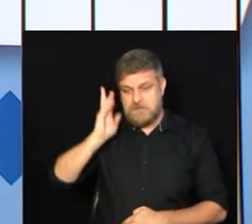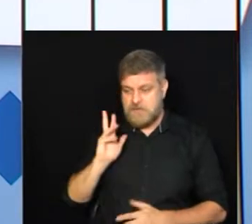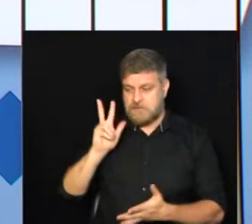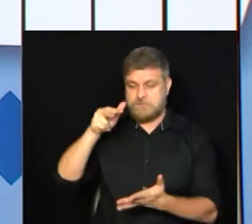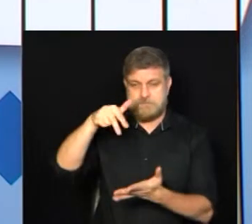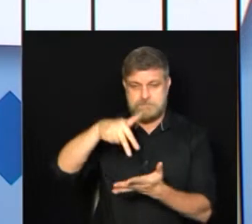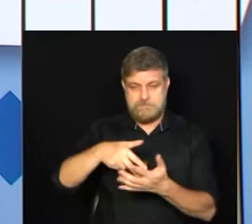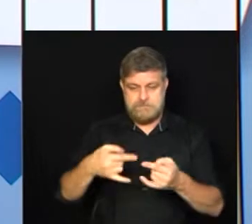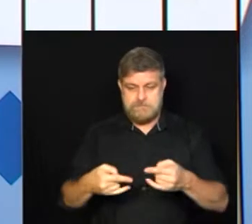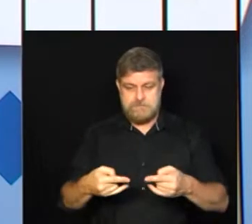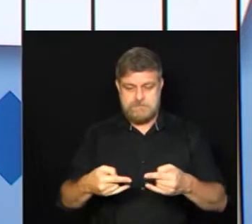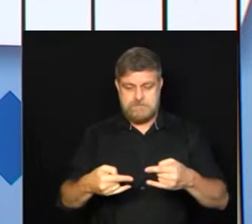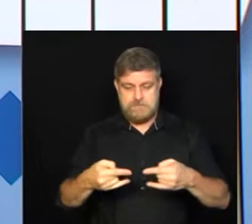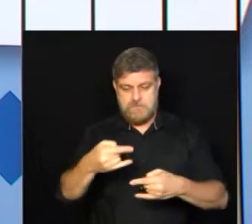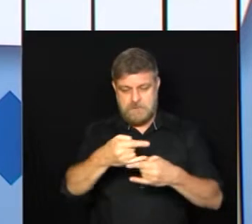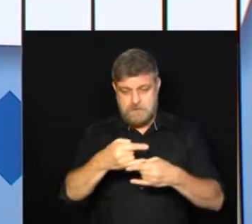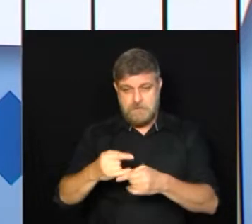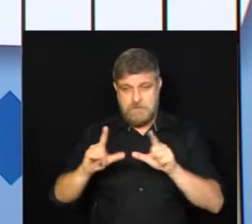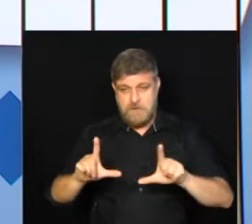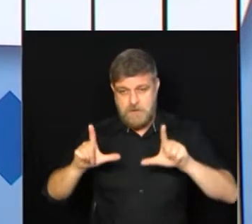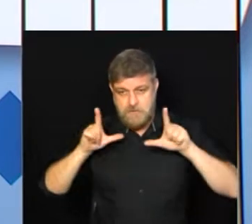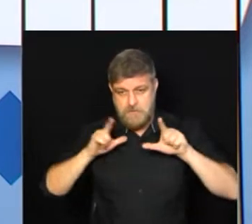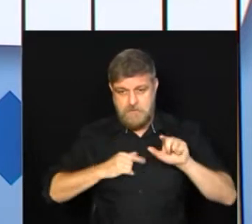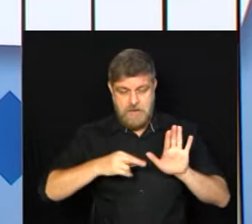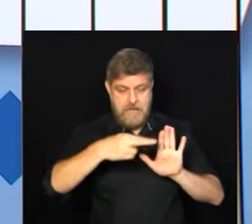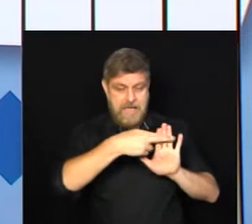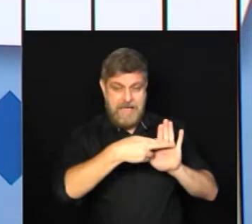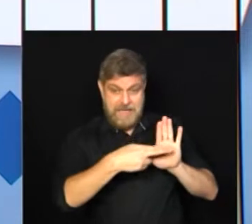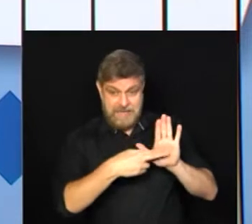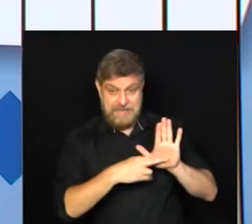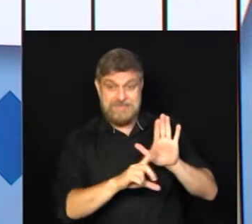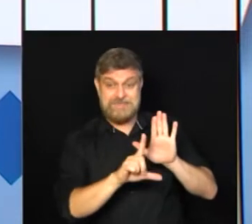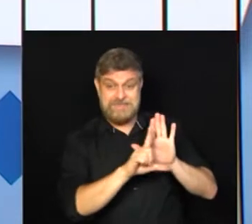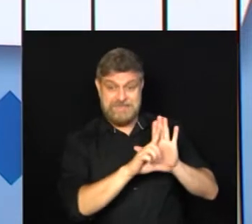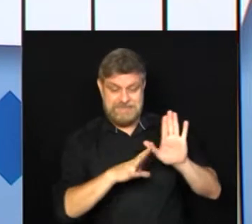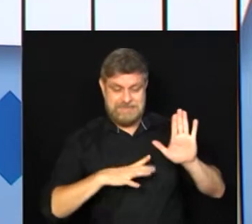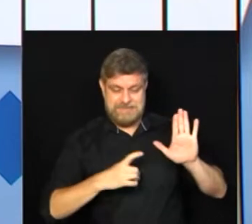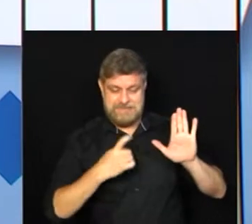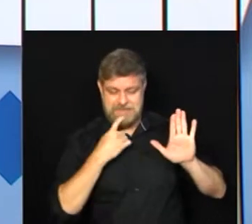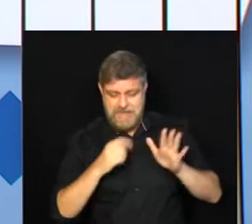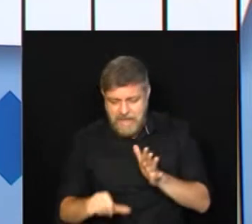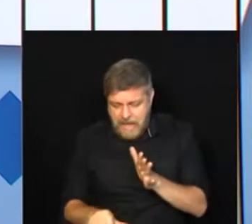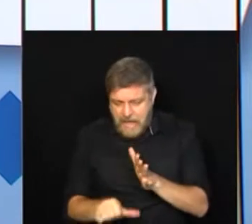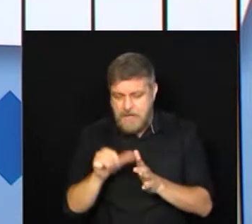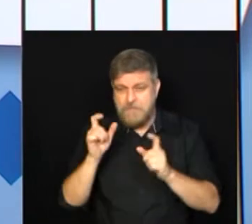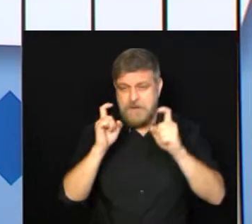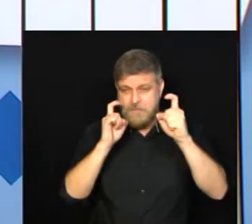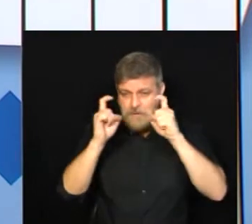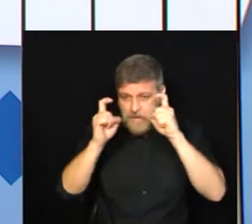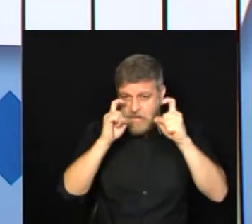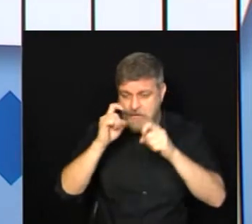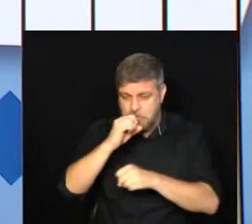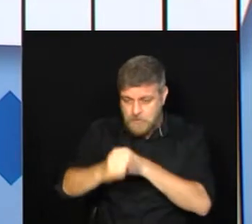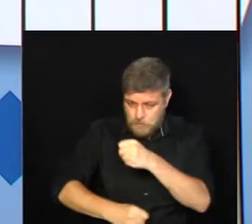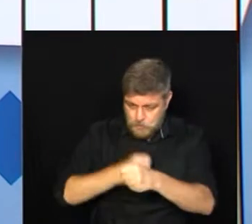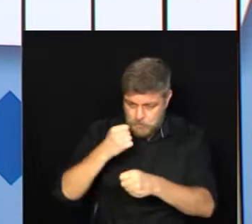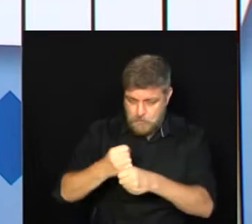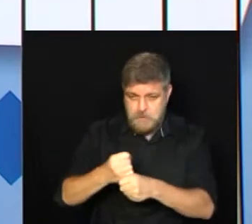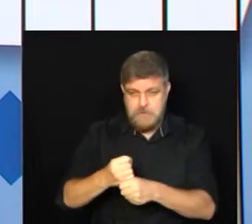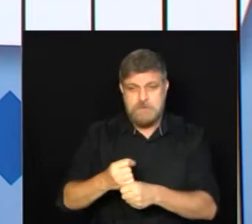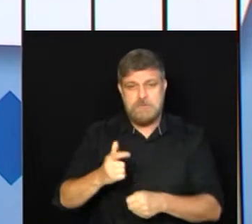Saad, cumprindo a lei orgânica do município, em que, na primeira reunião do ano,